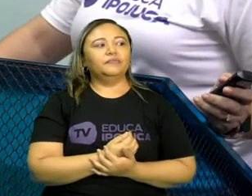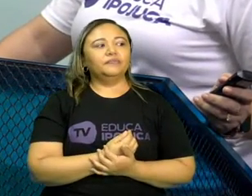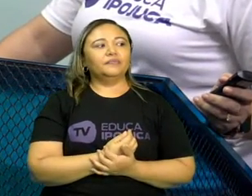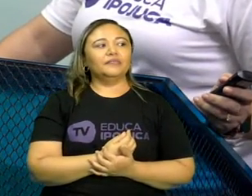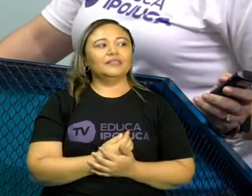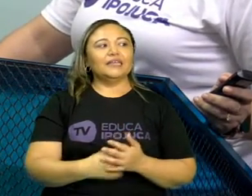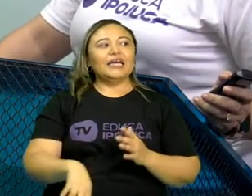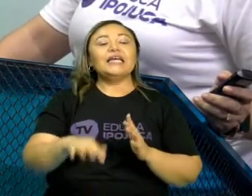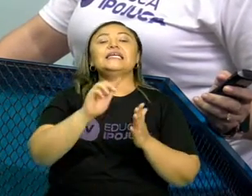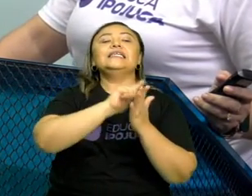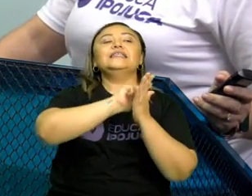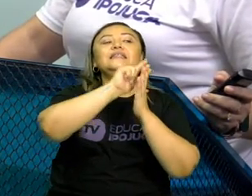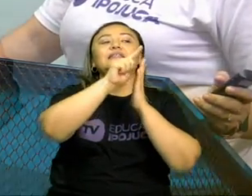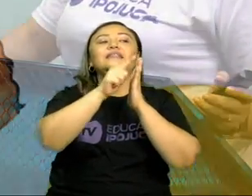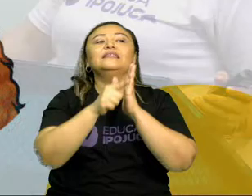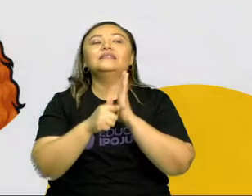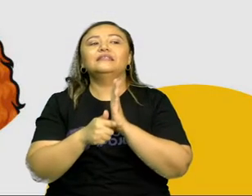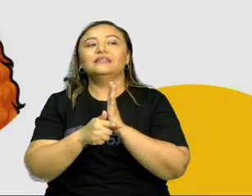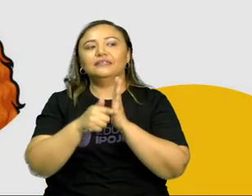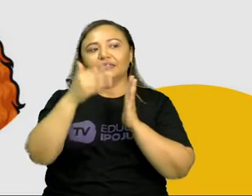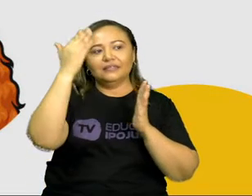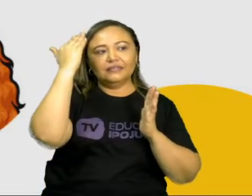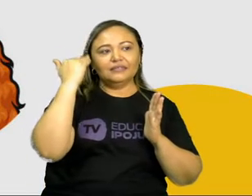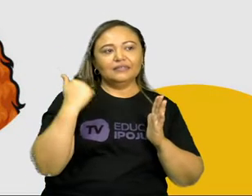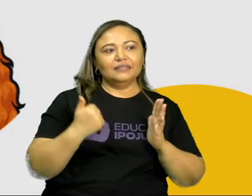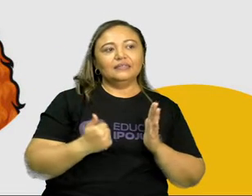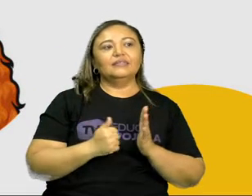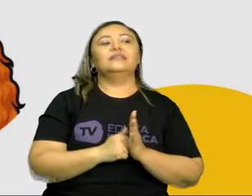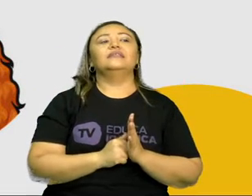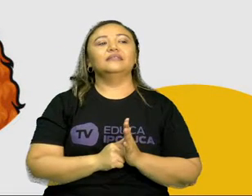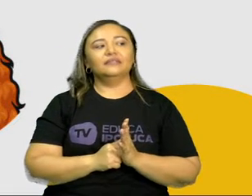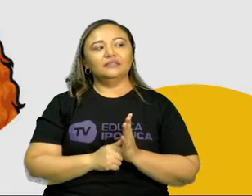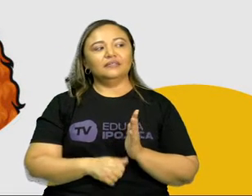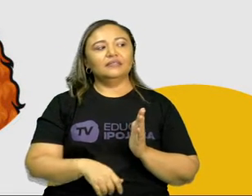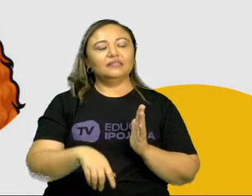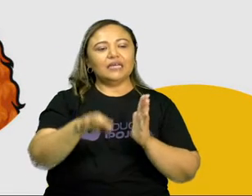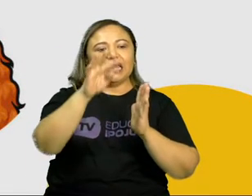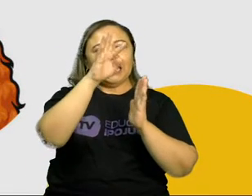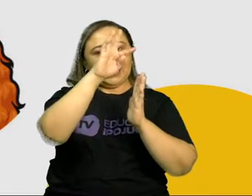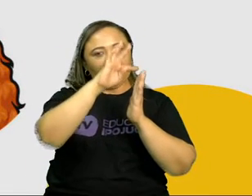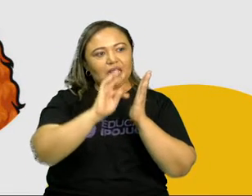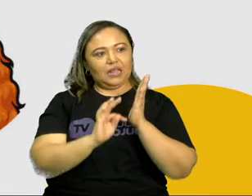E esse gênero textual? Vamos acompanhar a leitura, leiam comigo.